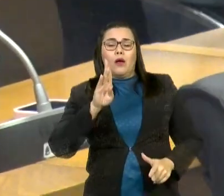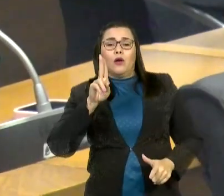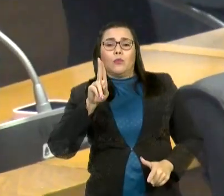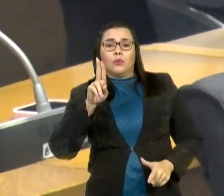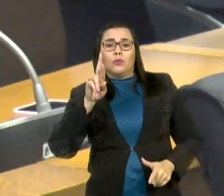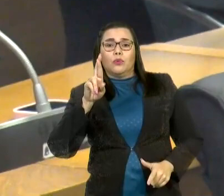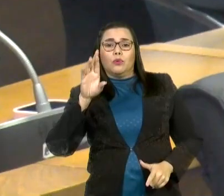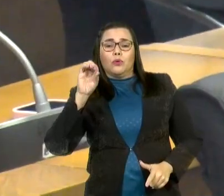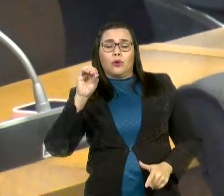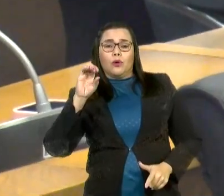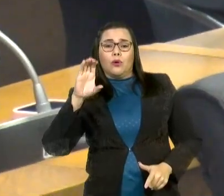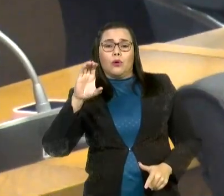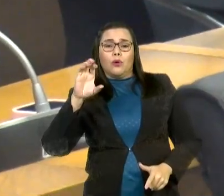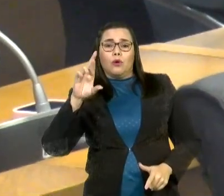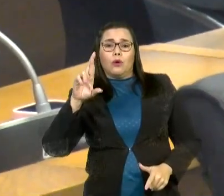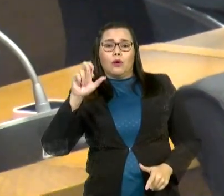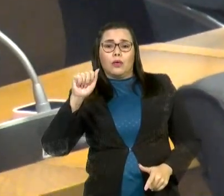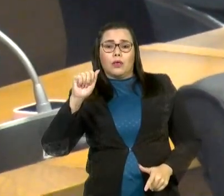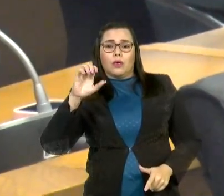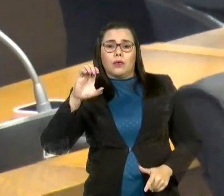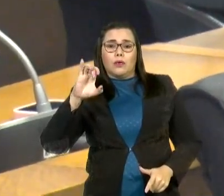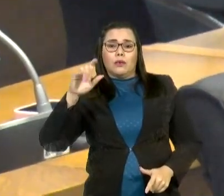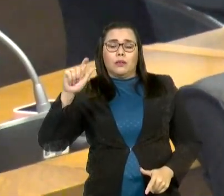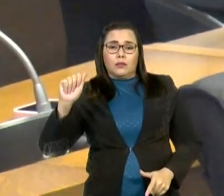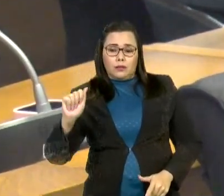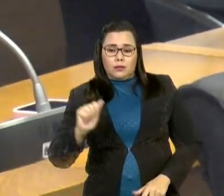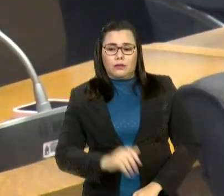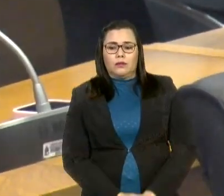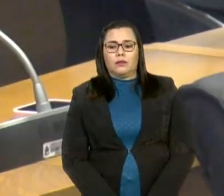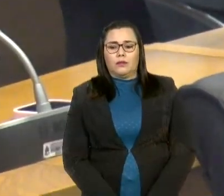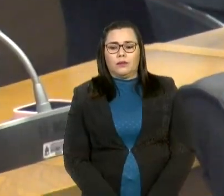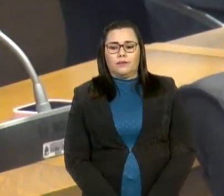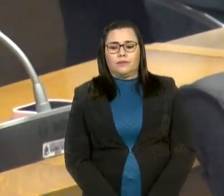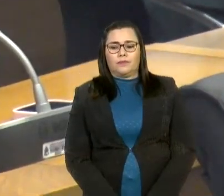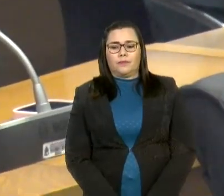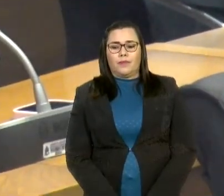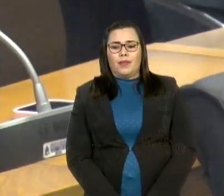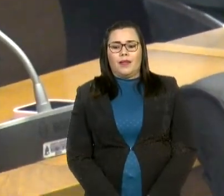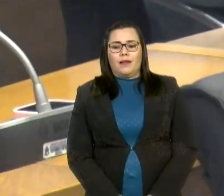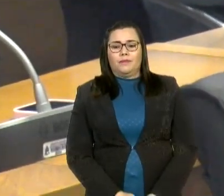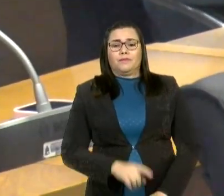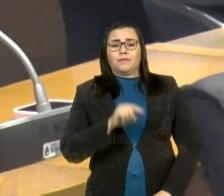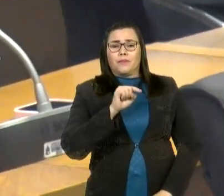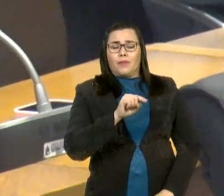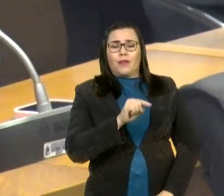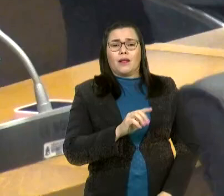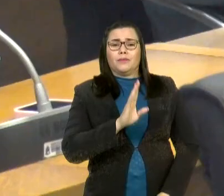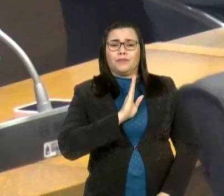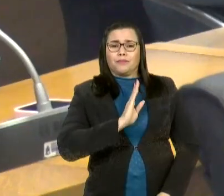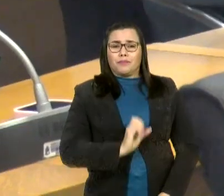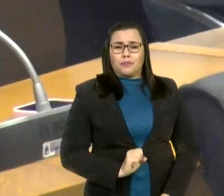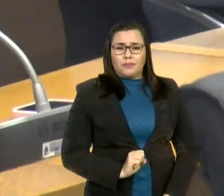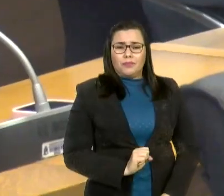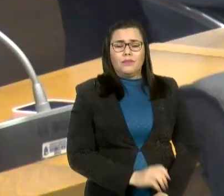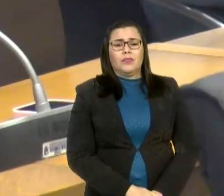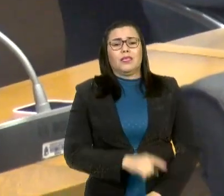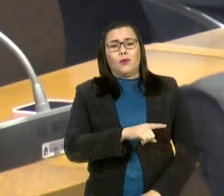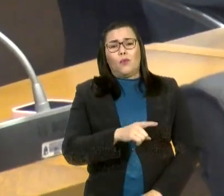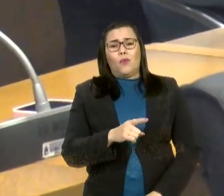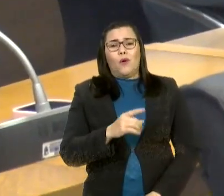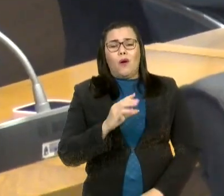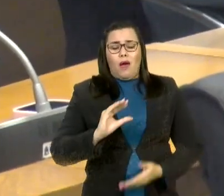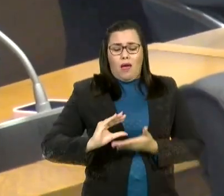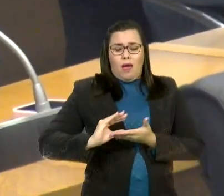para fazer com recursos próprios, que agora também o município de Balsas conclui 2 creches inacabadas, vai